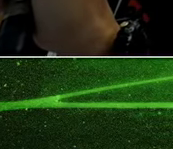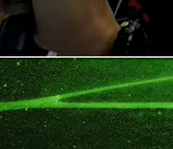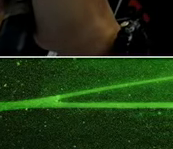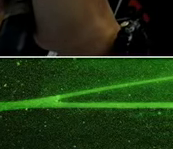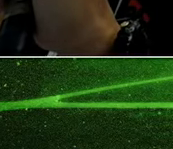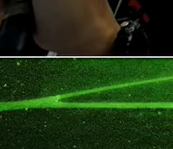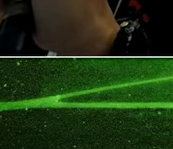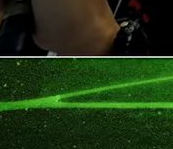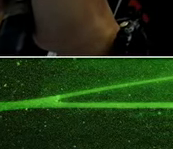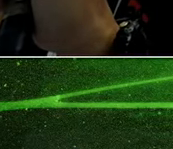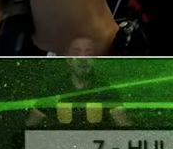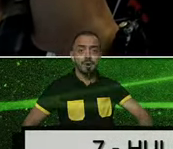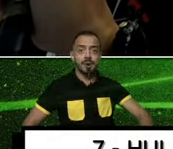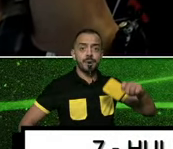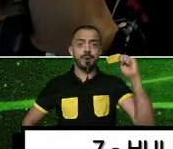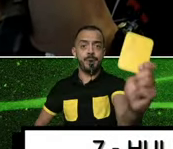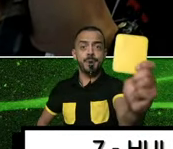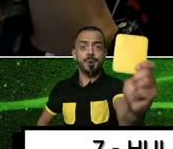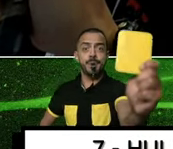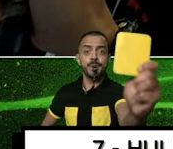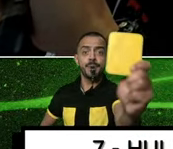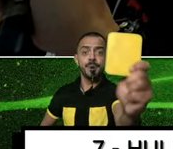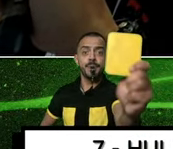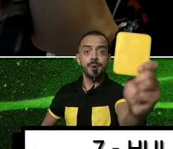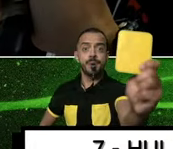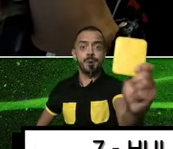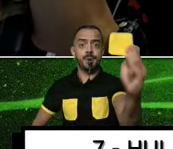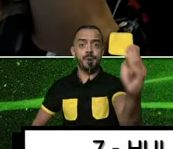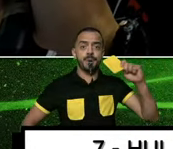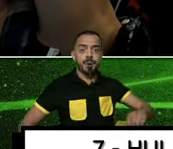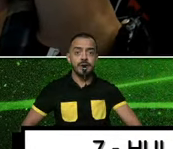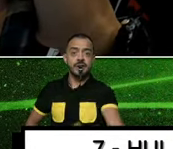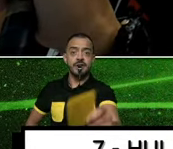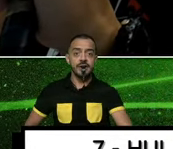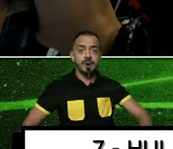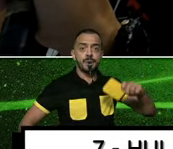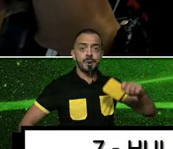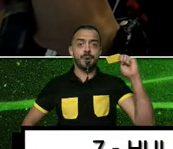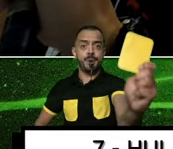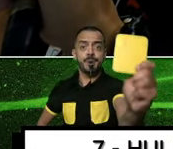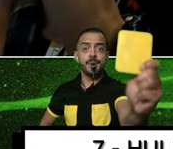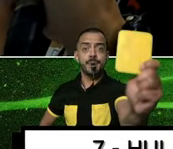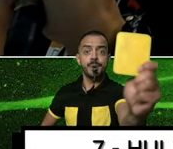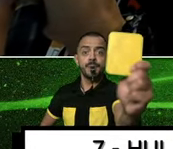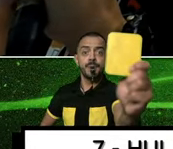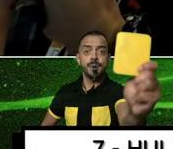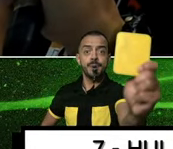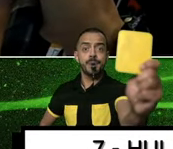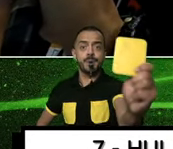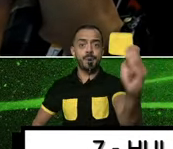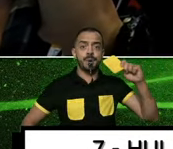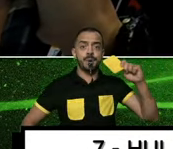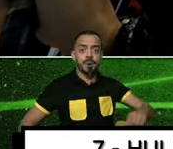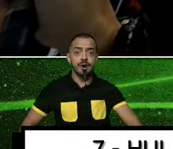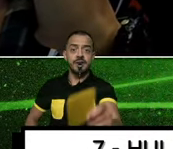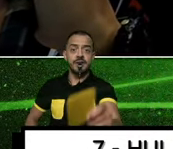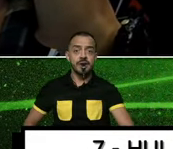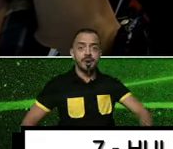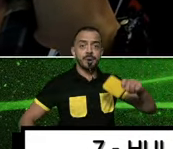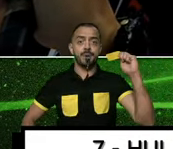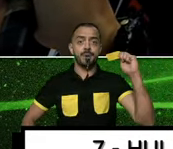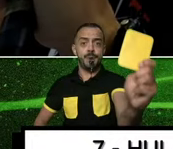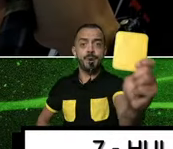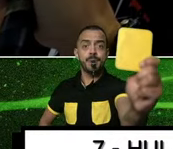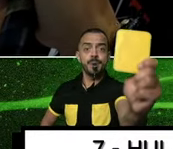não geraria o cartão amarelo cartão é por reclamação falando muito ele empurrou com o Ele